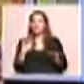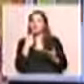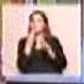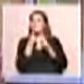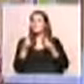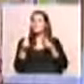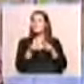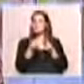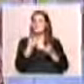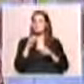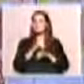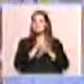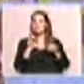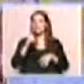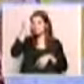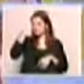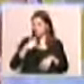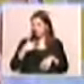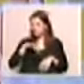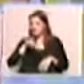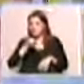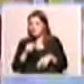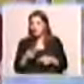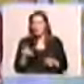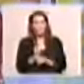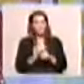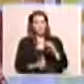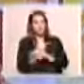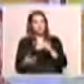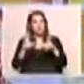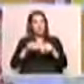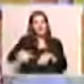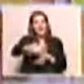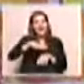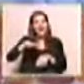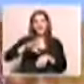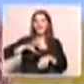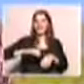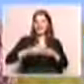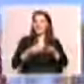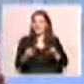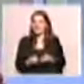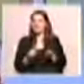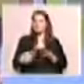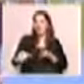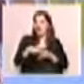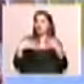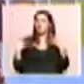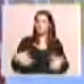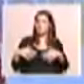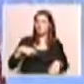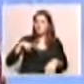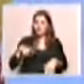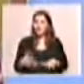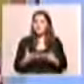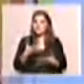saborear e perceber um pouco da história, mas também da inovação no setor dos queijos, um setor riquíssimo a nível nacional e